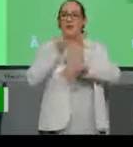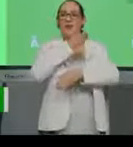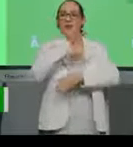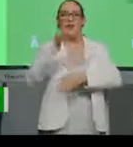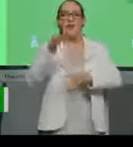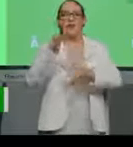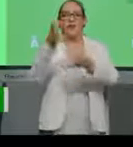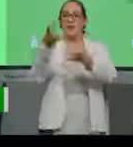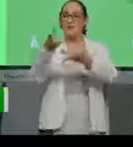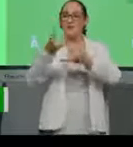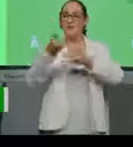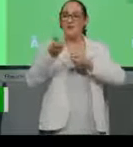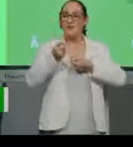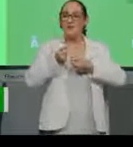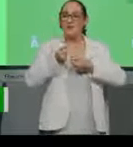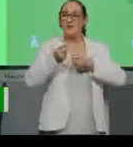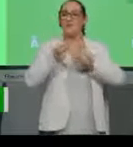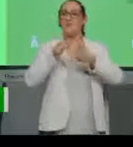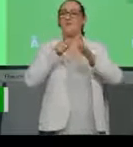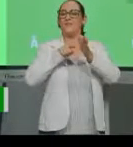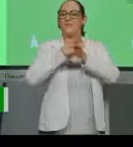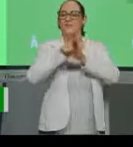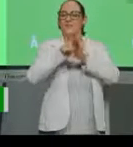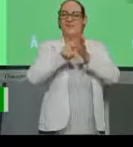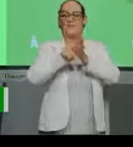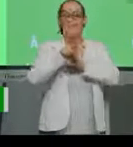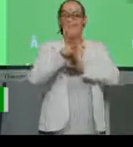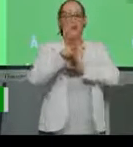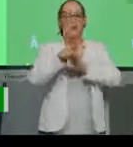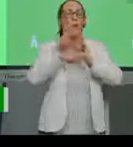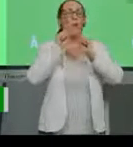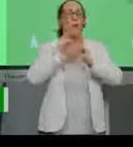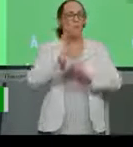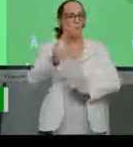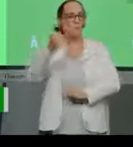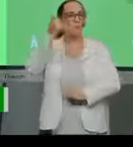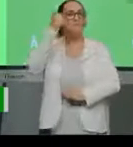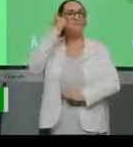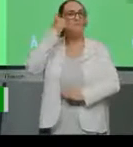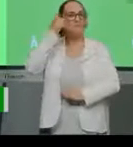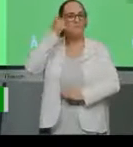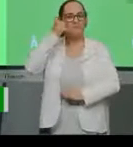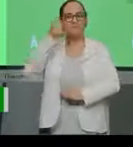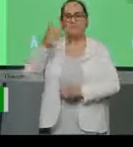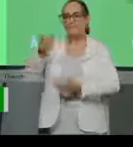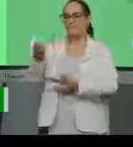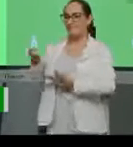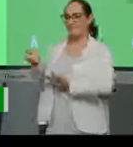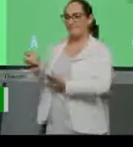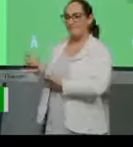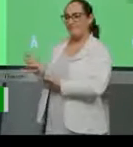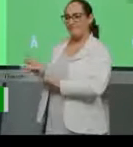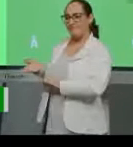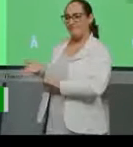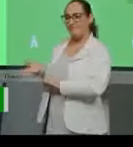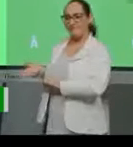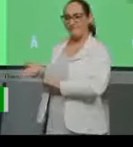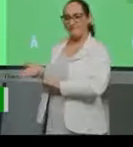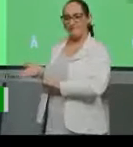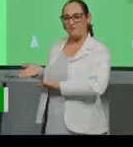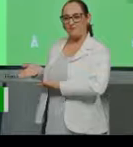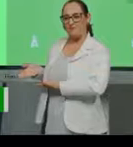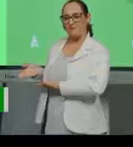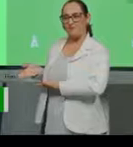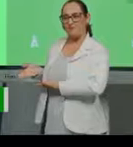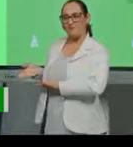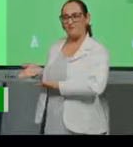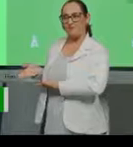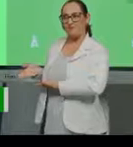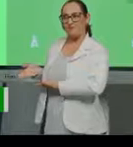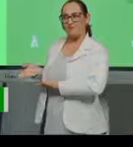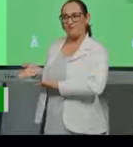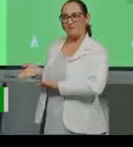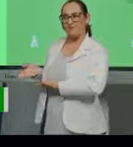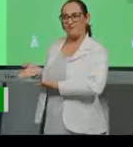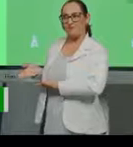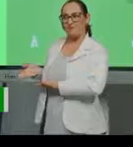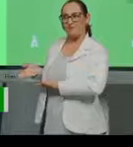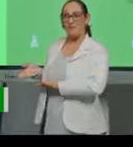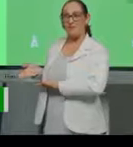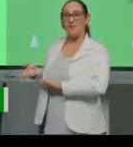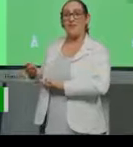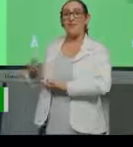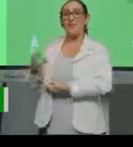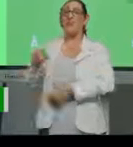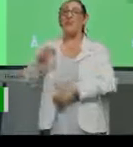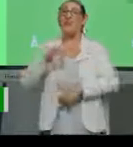para receber a sua pergunta. Ligue para o nosso telefone fixo 31 3254